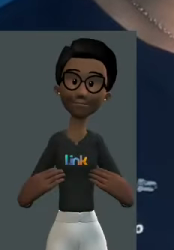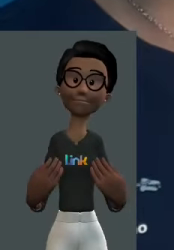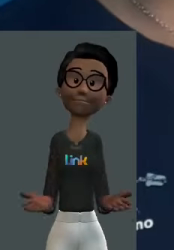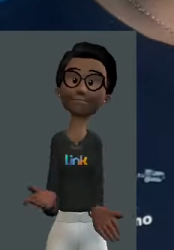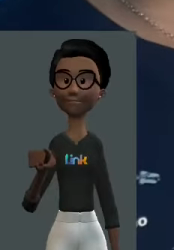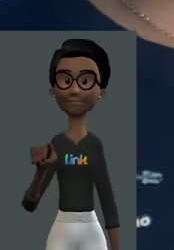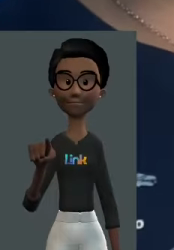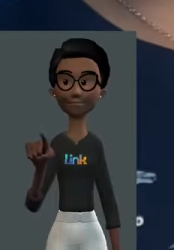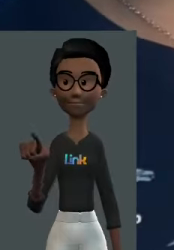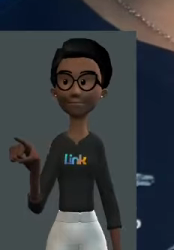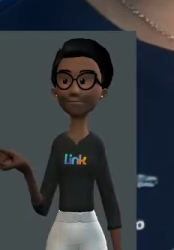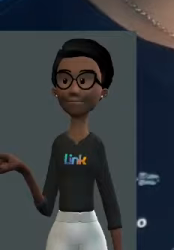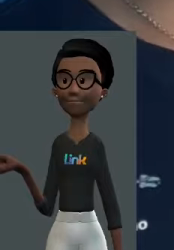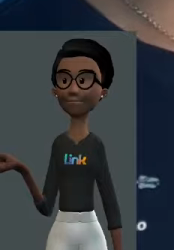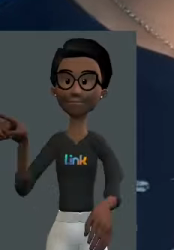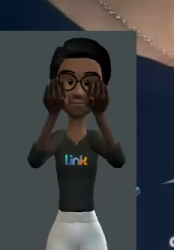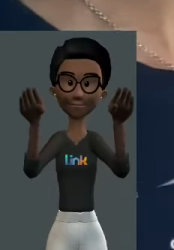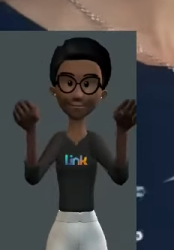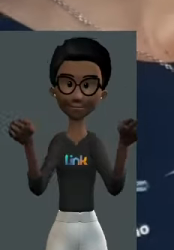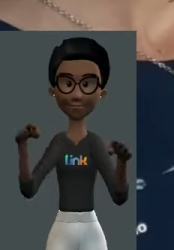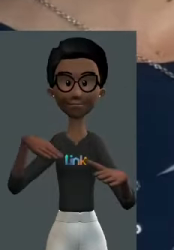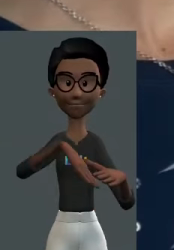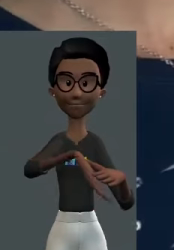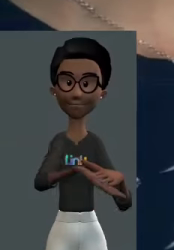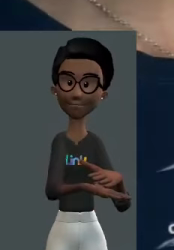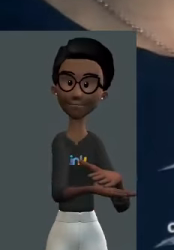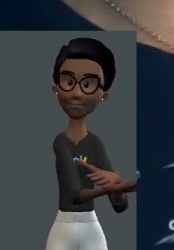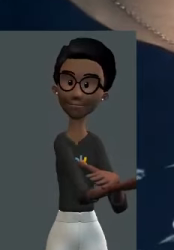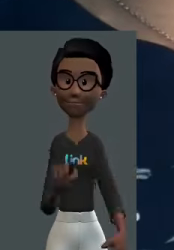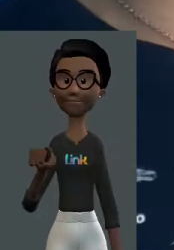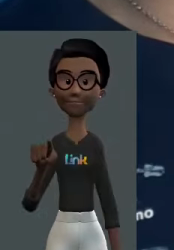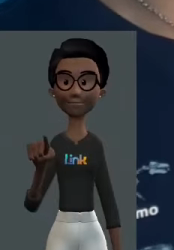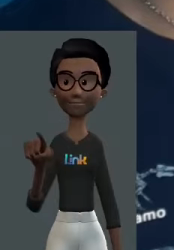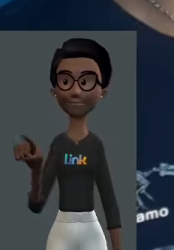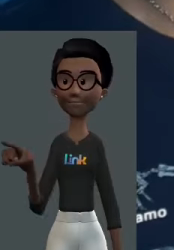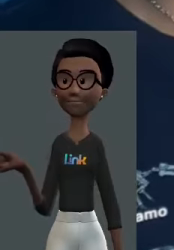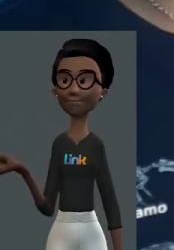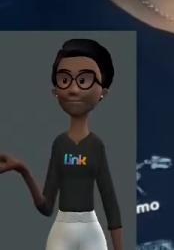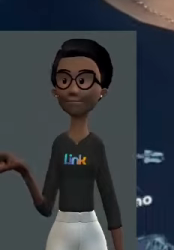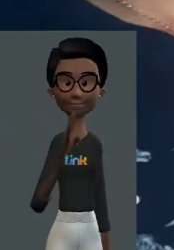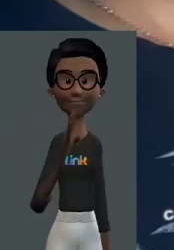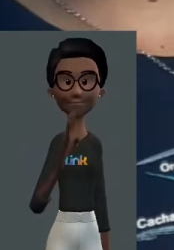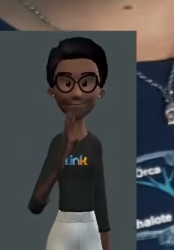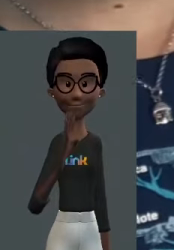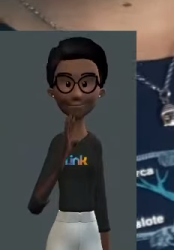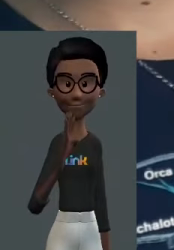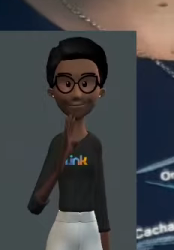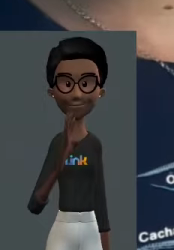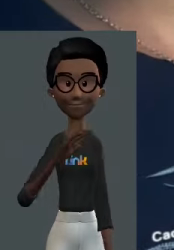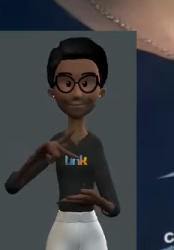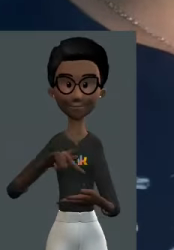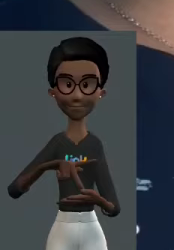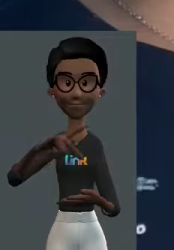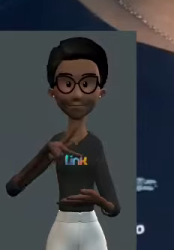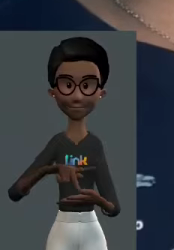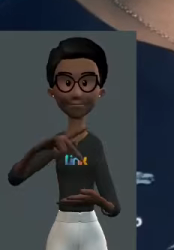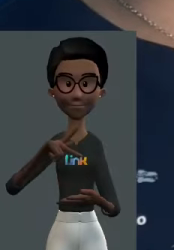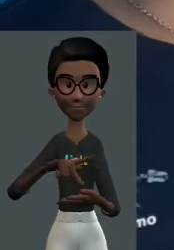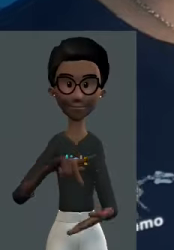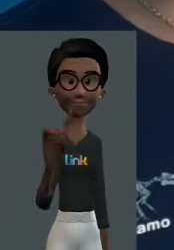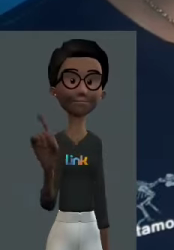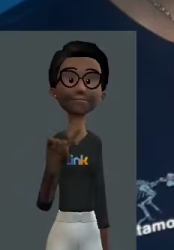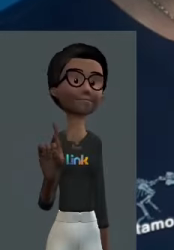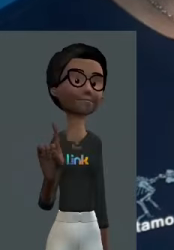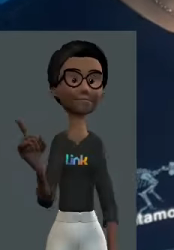navio. E aí que entra a pergunta: quem deve ter o direito de voto? Todos que estão naquele navio,